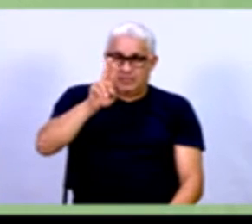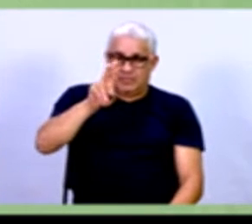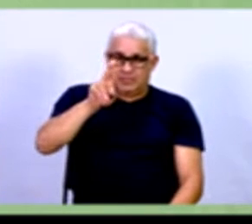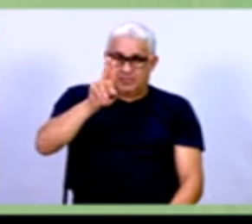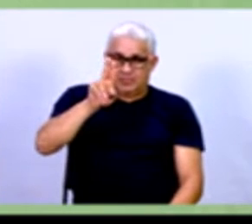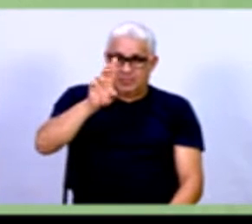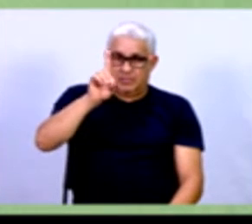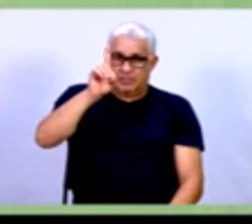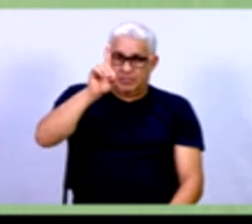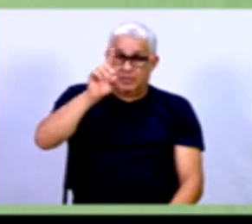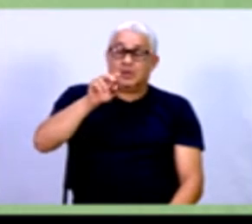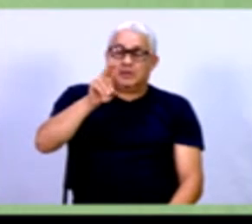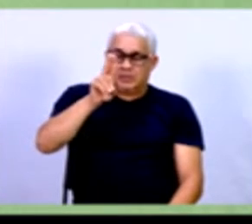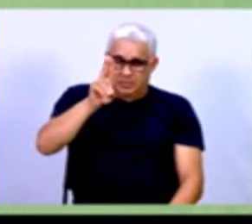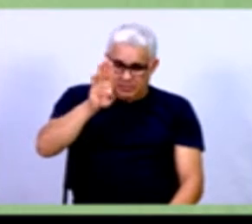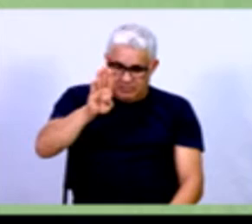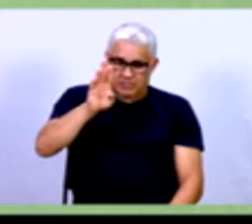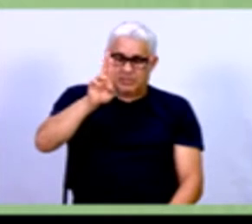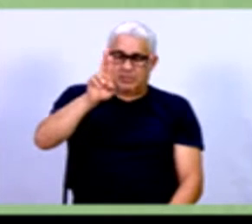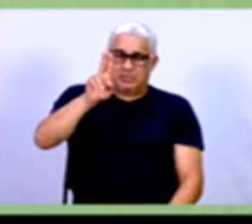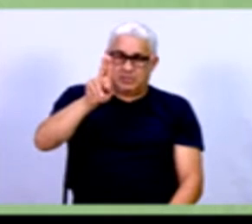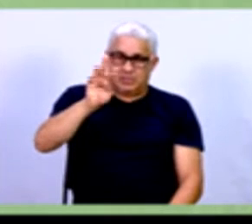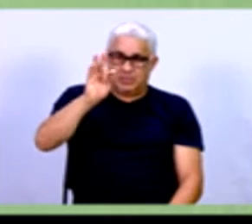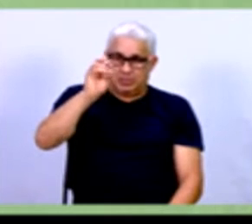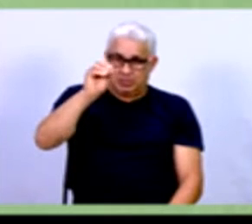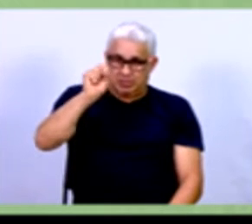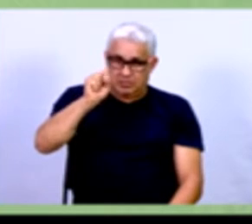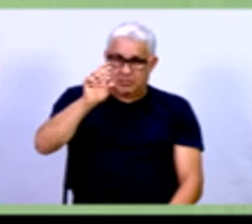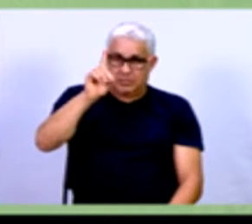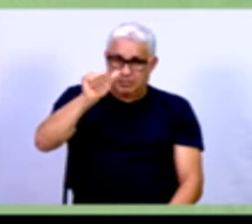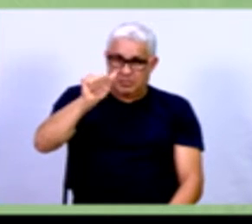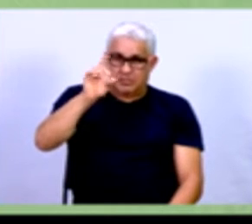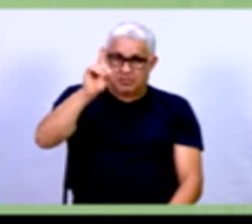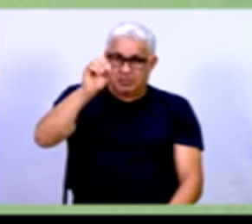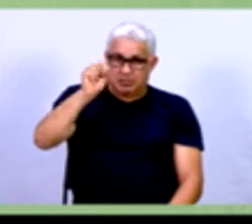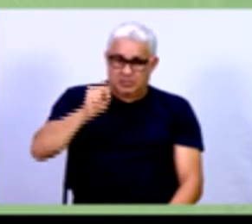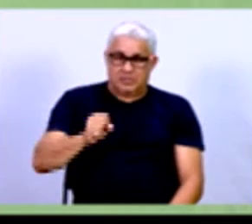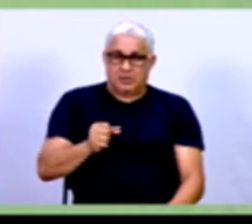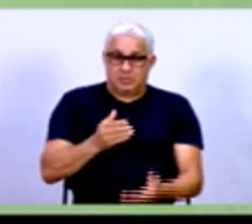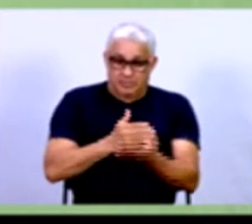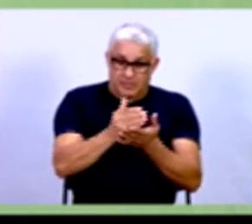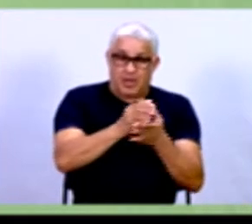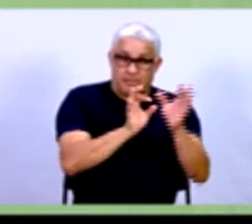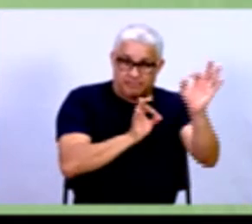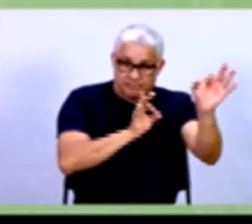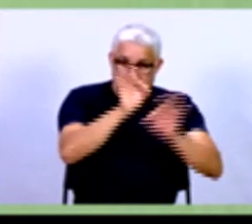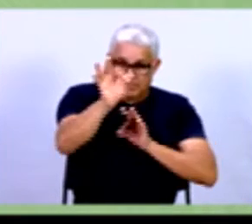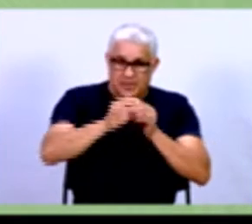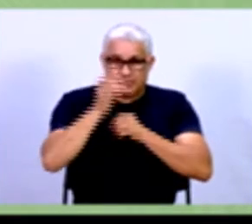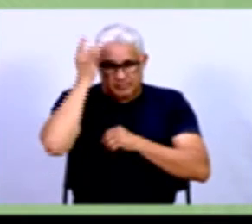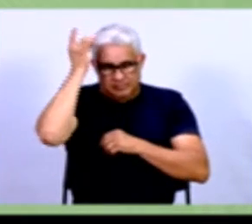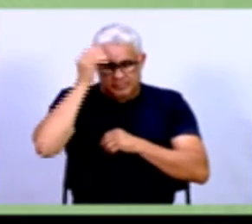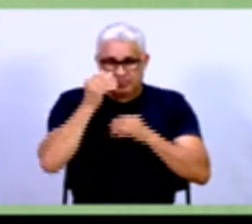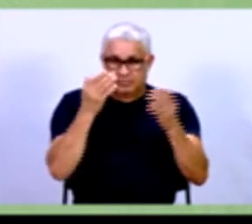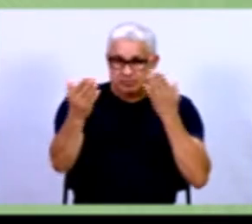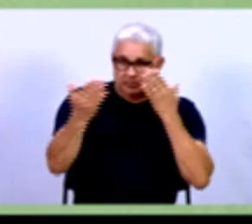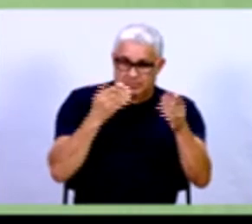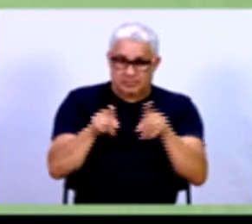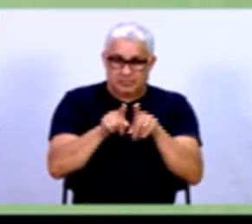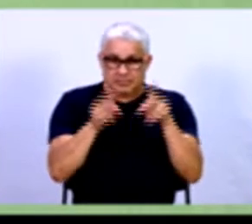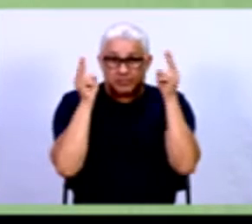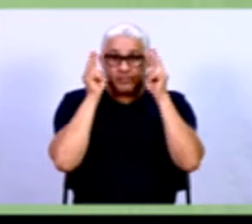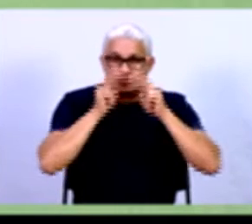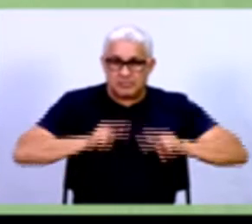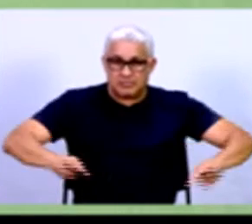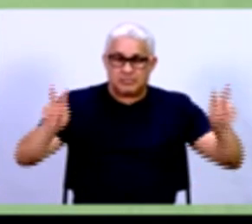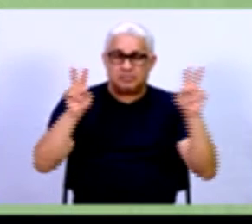aqui, ó, vamos começar a montar a nossa distribuição de frequência. Para facilitar a análise e a visualização